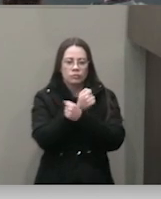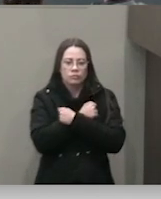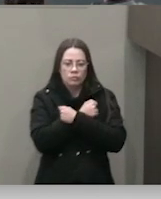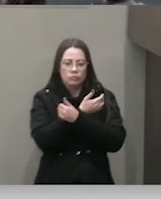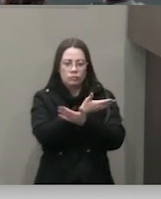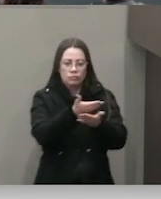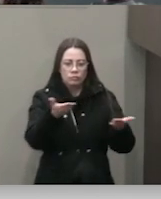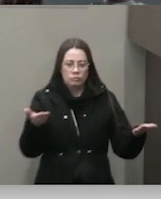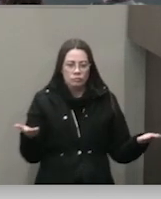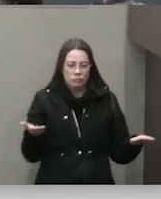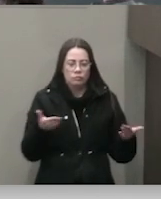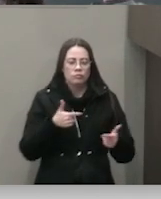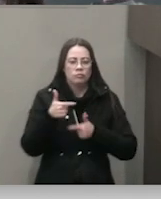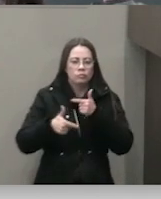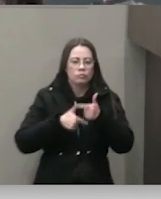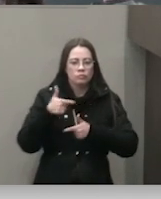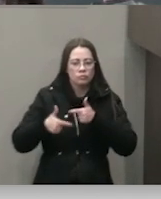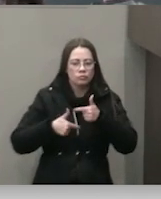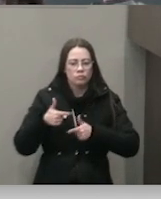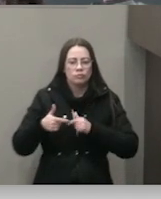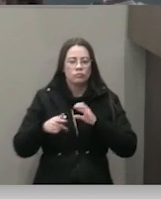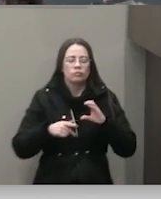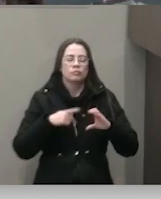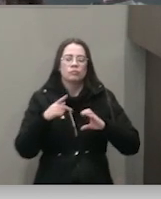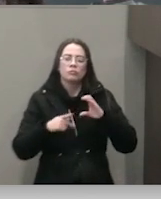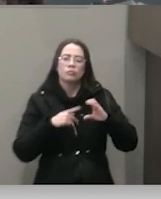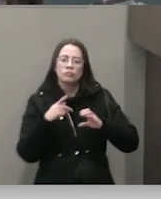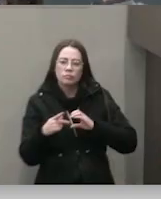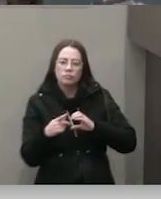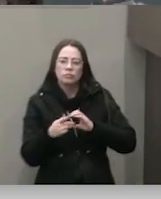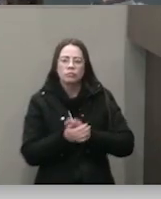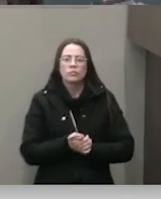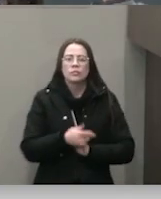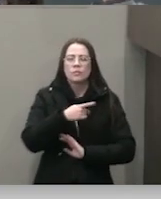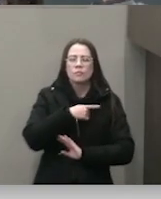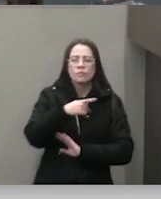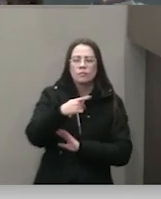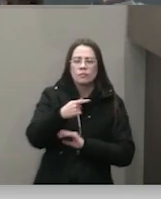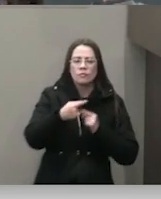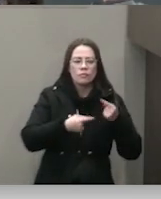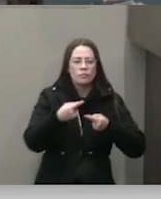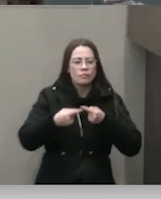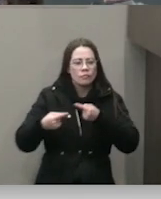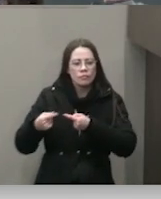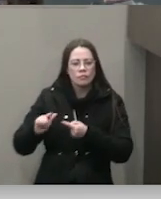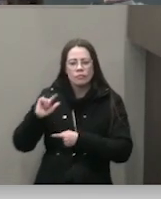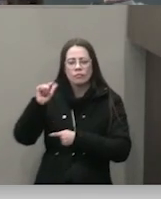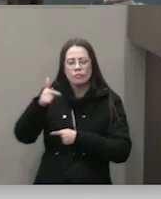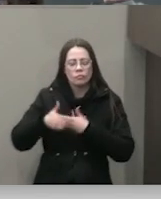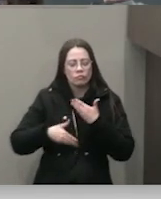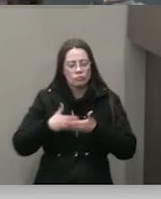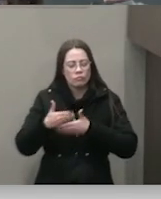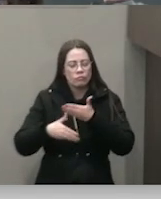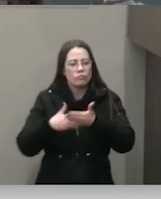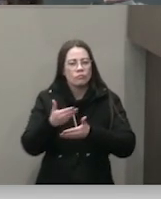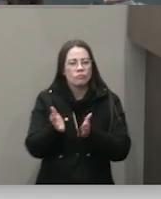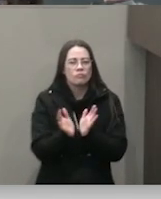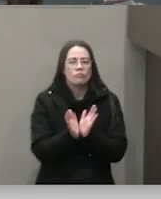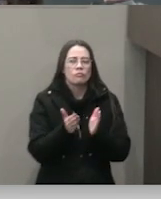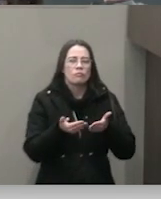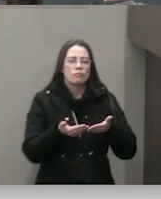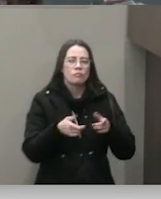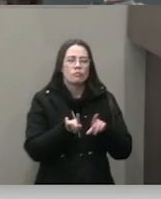vocês, mais servidores da casa. Senhor presidente, depois a discussão ela vai se andar nas